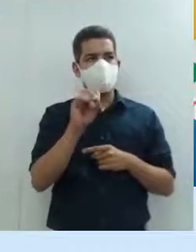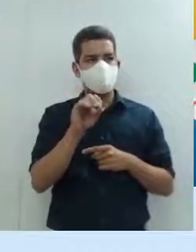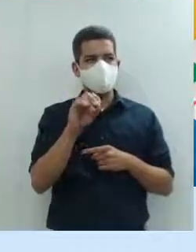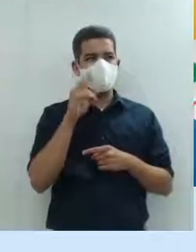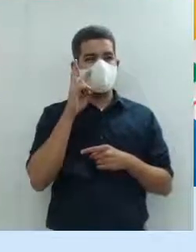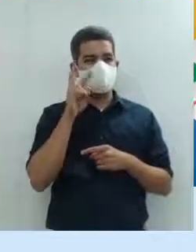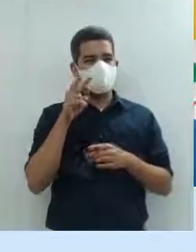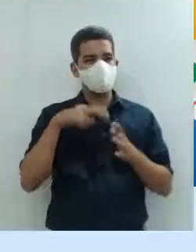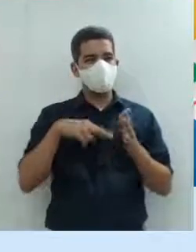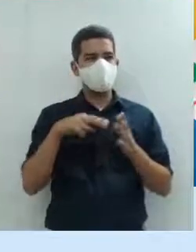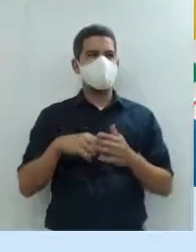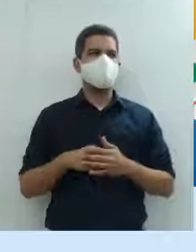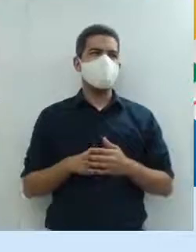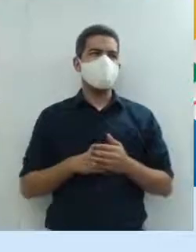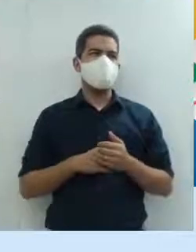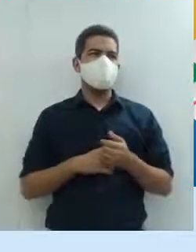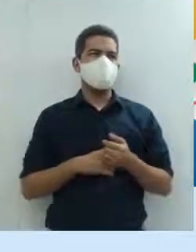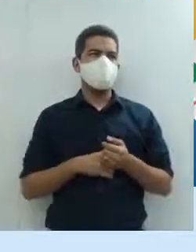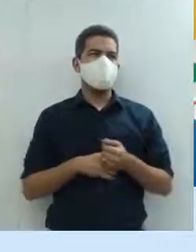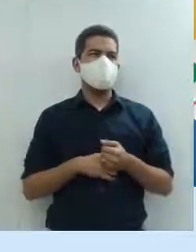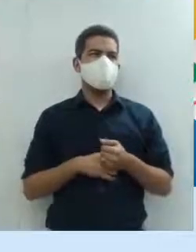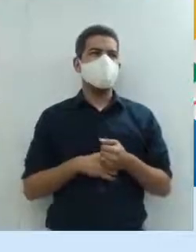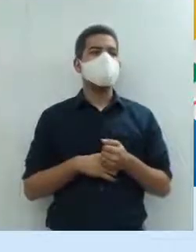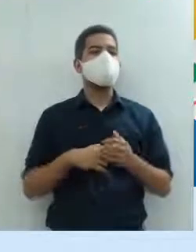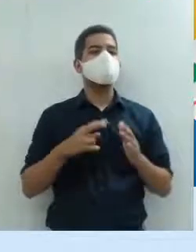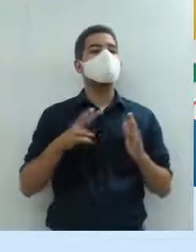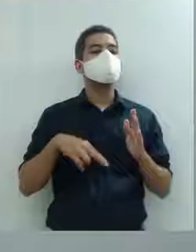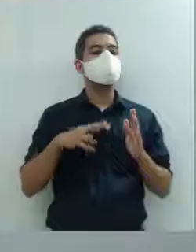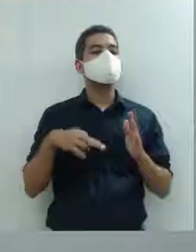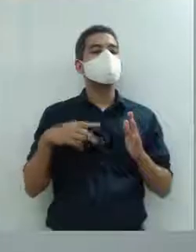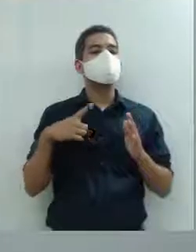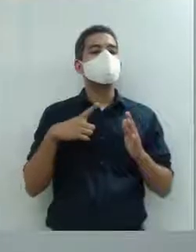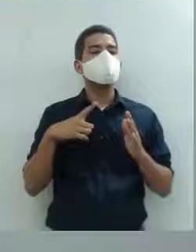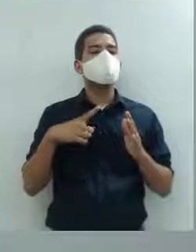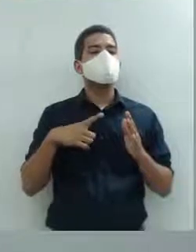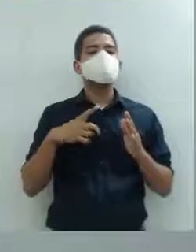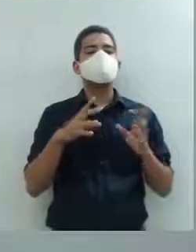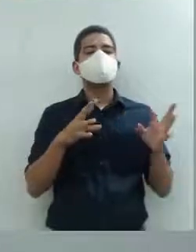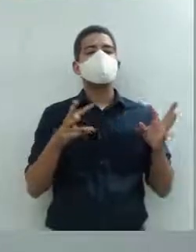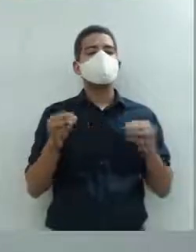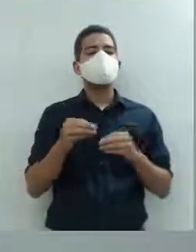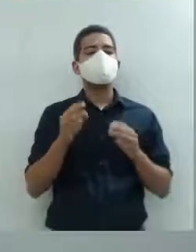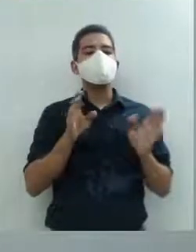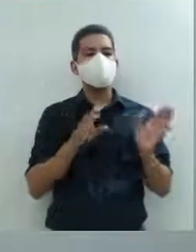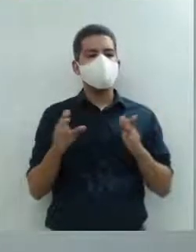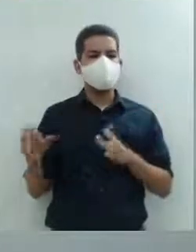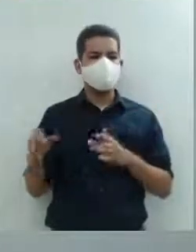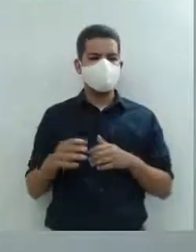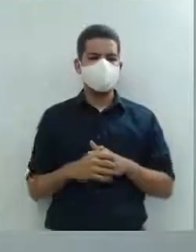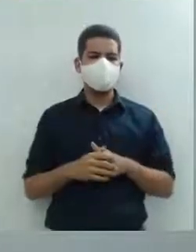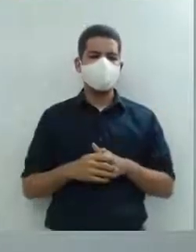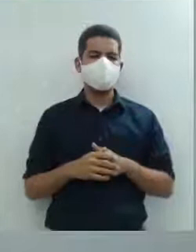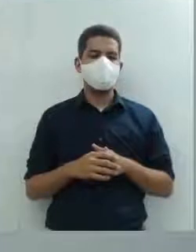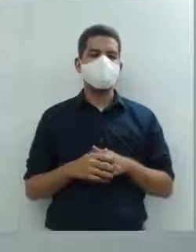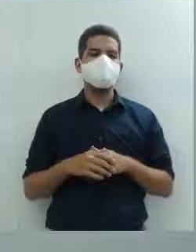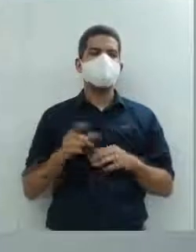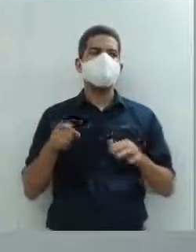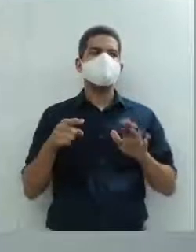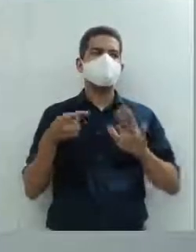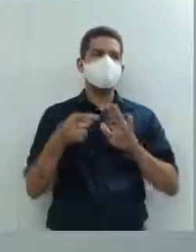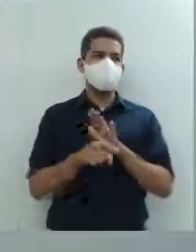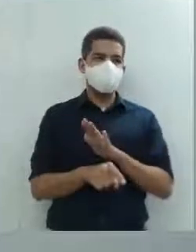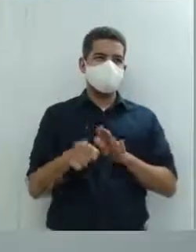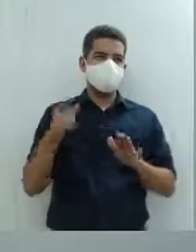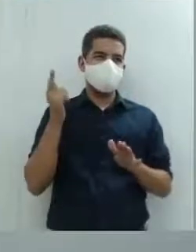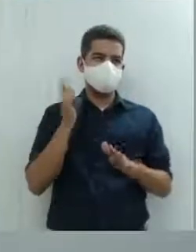o QR Code. Não esquece de ler esse fascículo, porque lá tu vai ter todos esses fatores. E aí você vai poder se apropriar melhor. Porque eu vou dar um